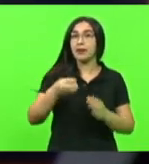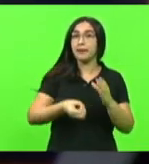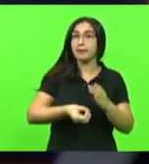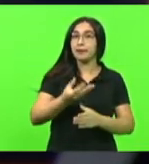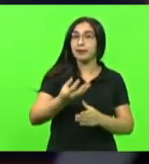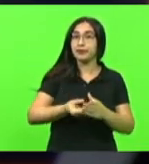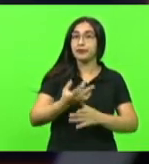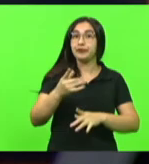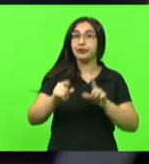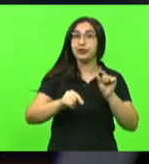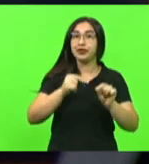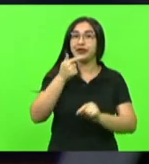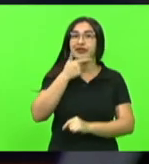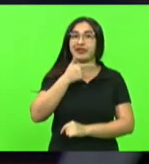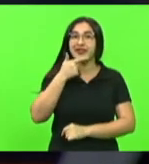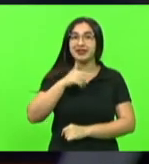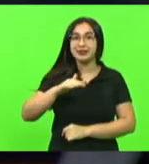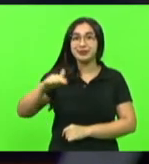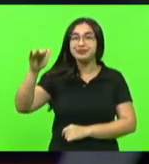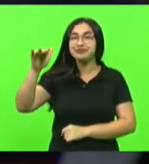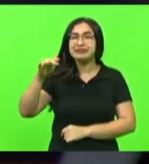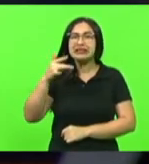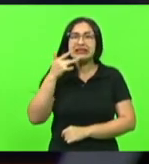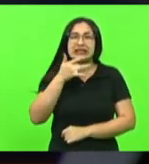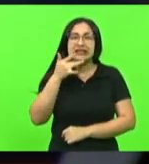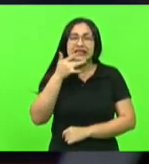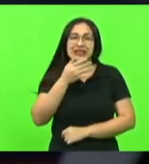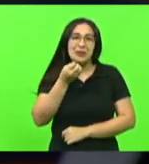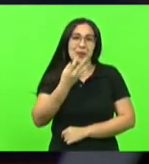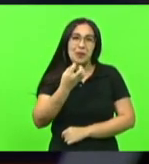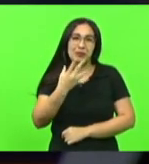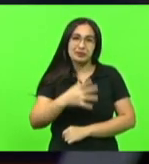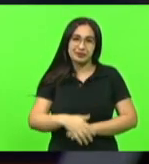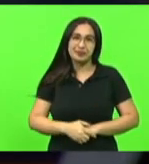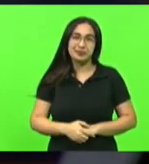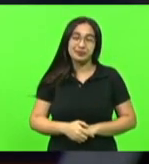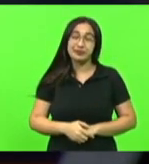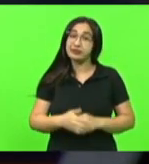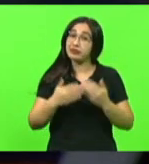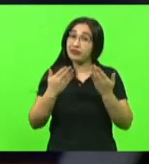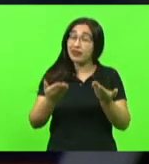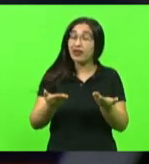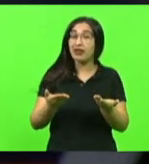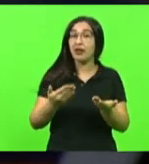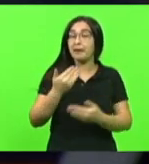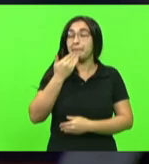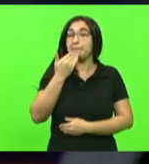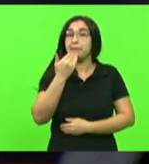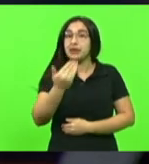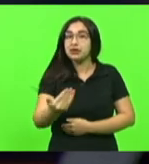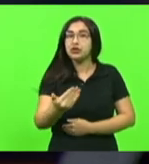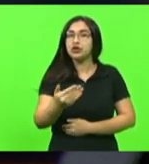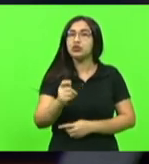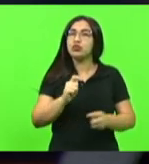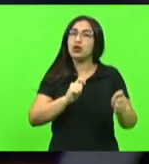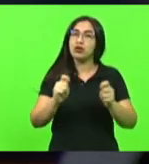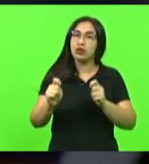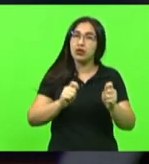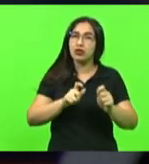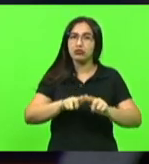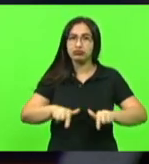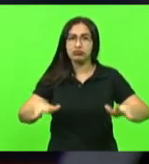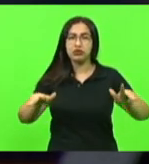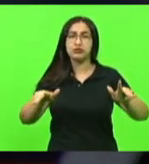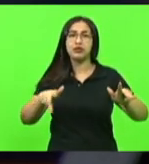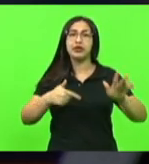queijo serrano, queijo delicioso, e no qual, através do pedido das associações, eu